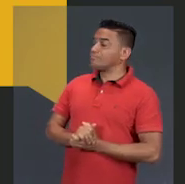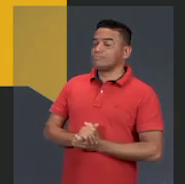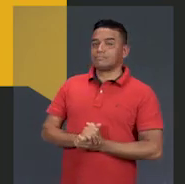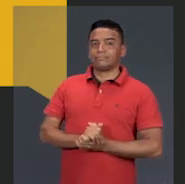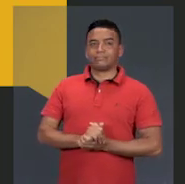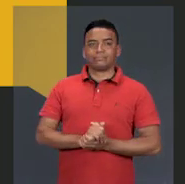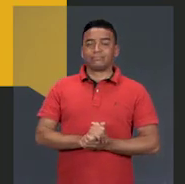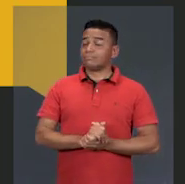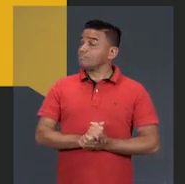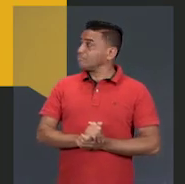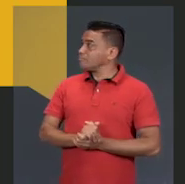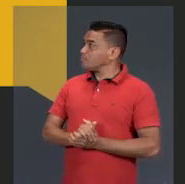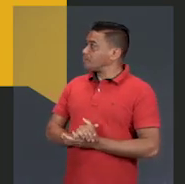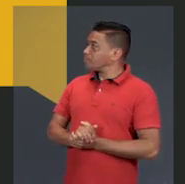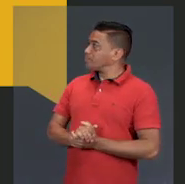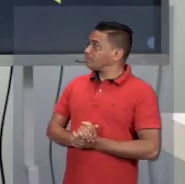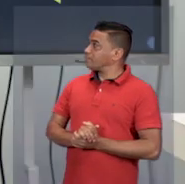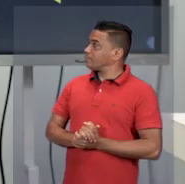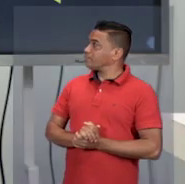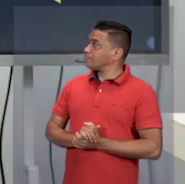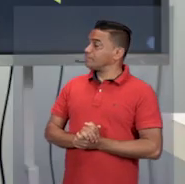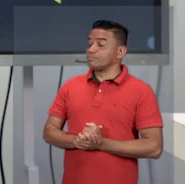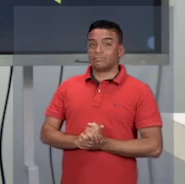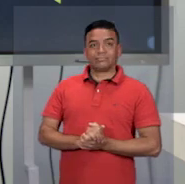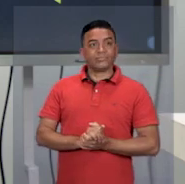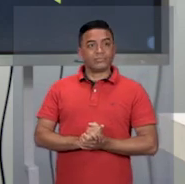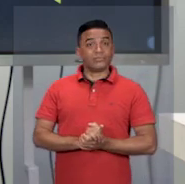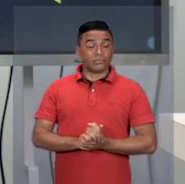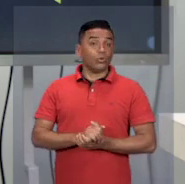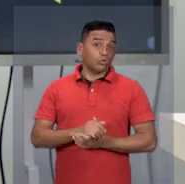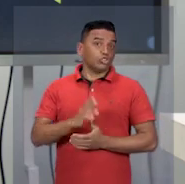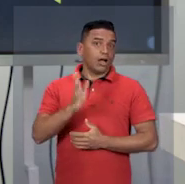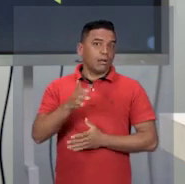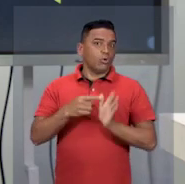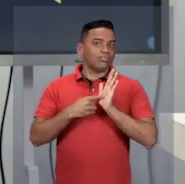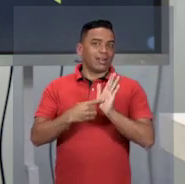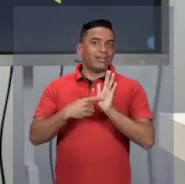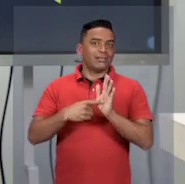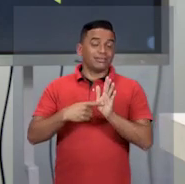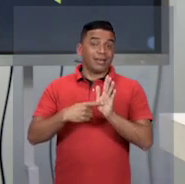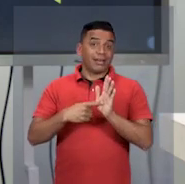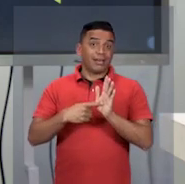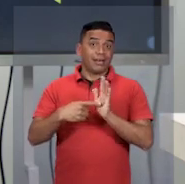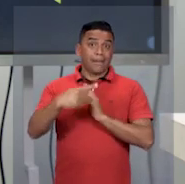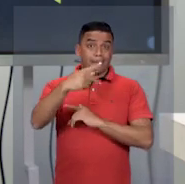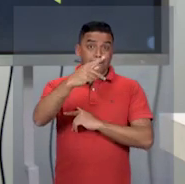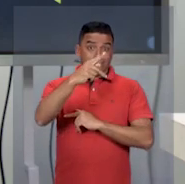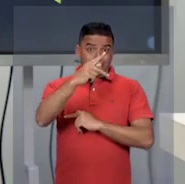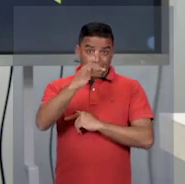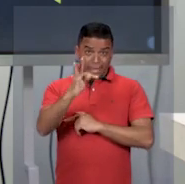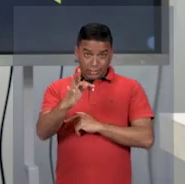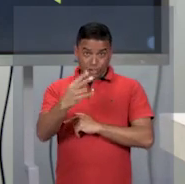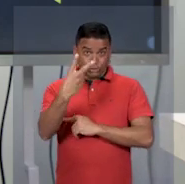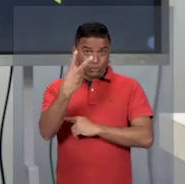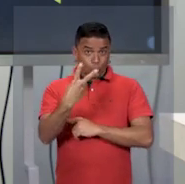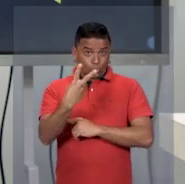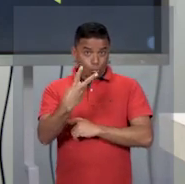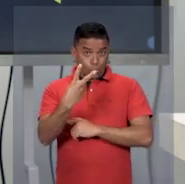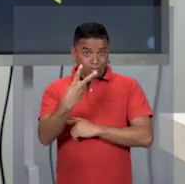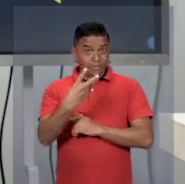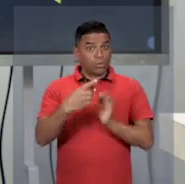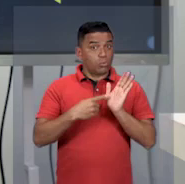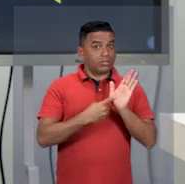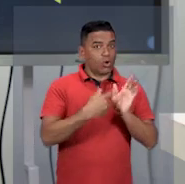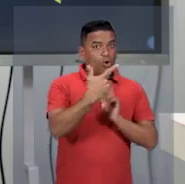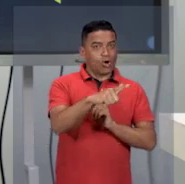the purpose of the two propaganda campaigns? Eu trouxe uma. No PET tem duas. Esse movimento que a gente fez aqui